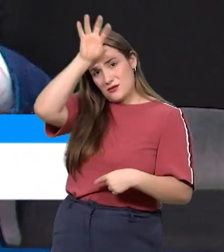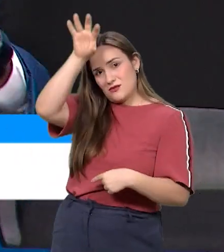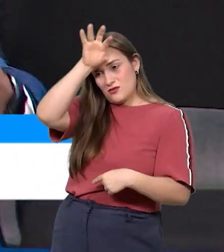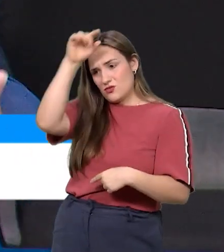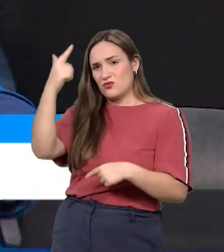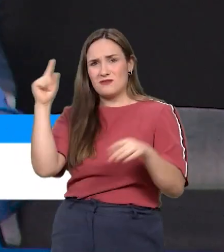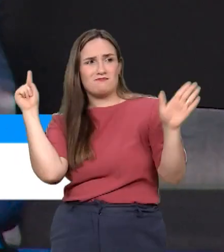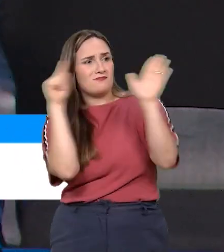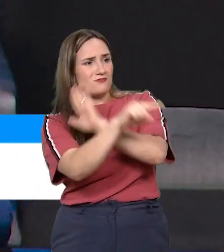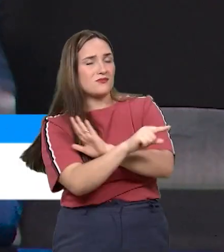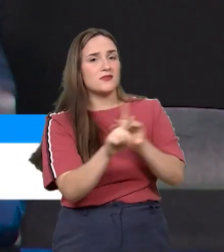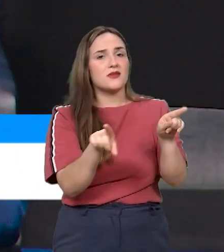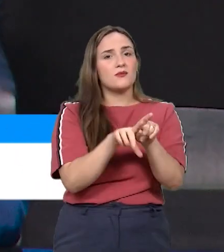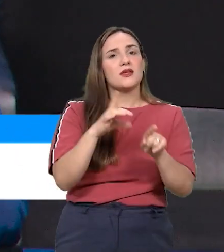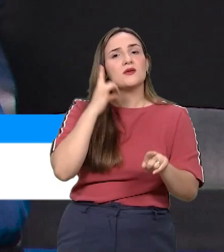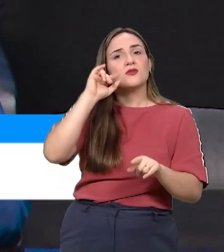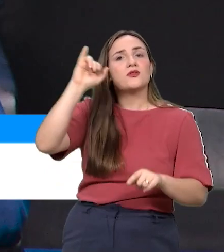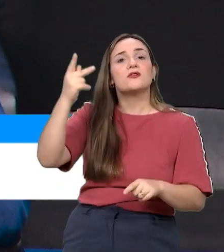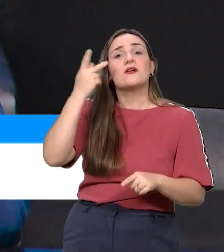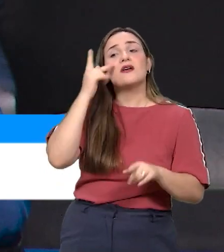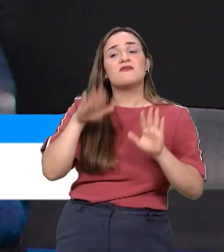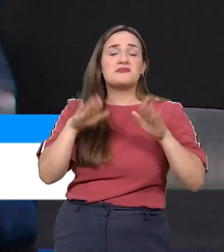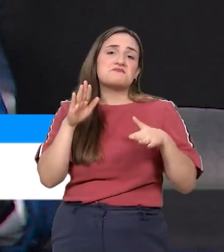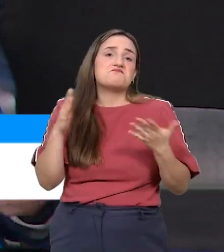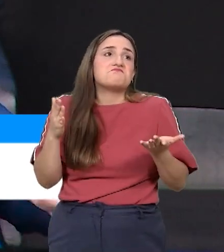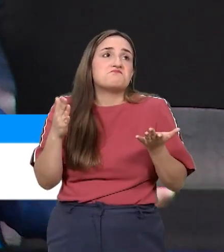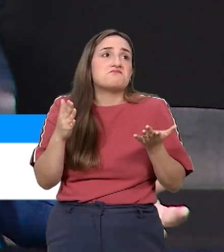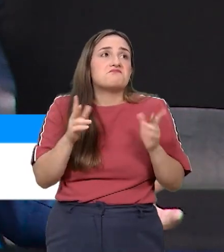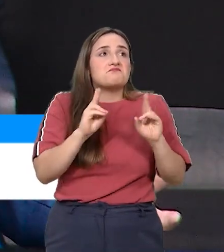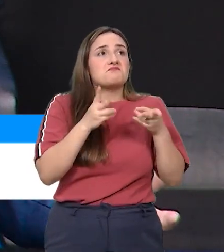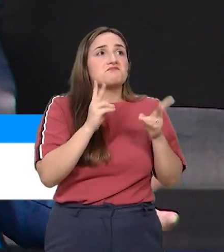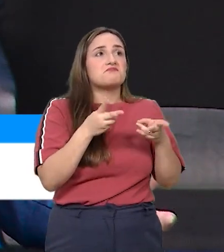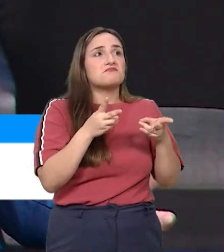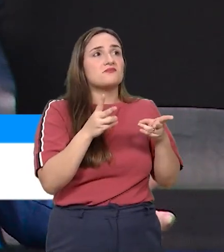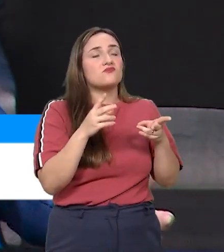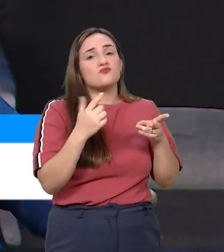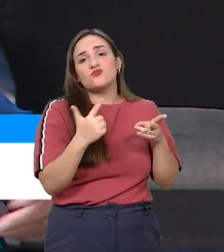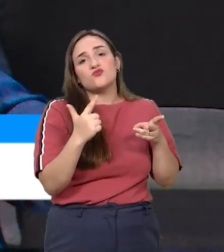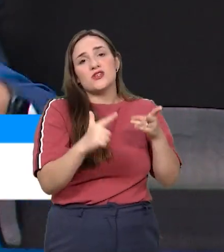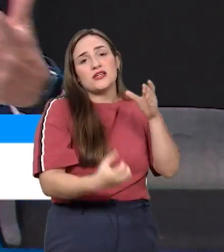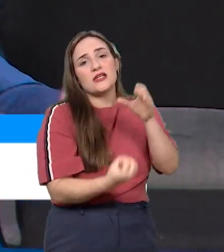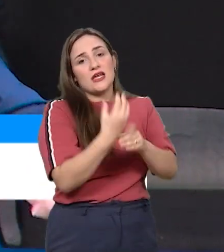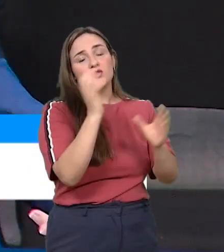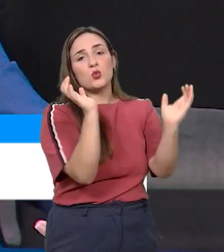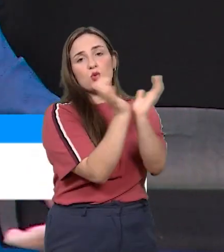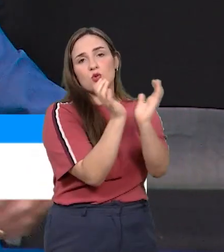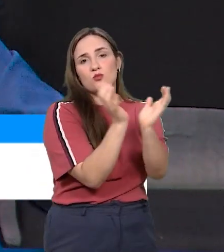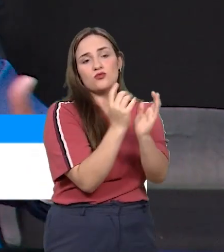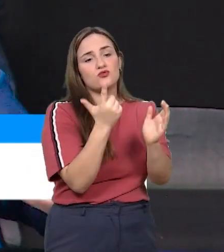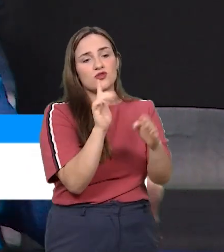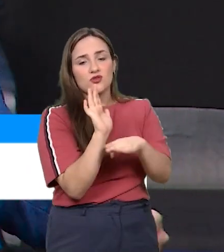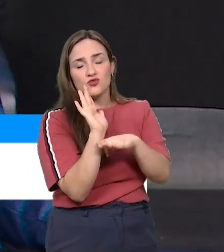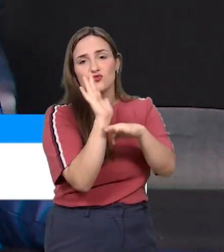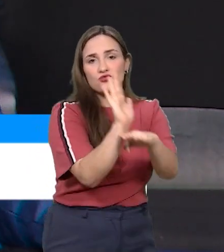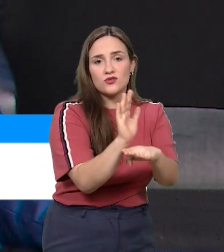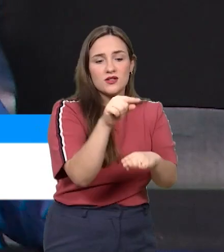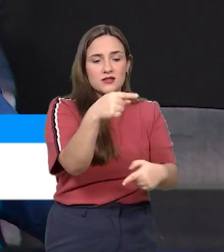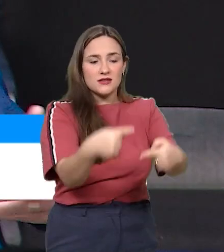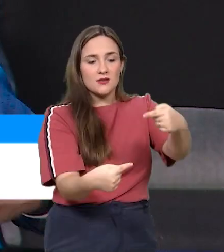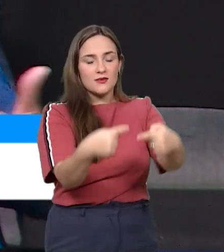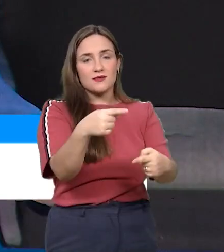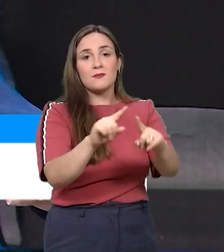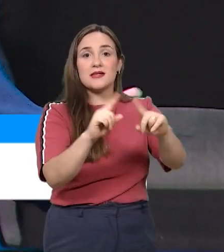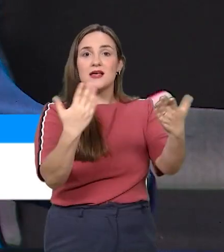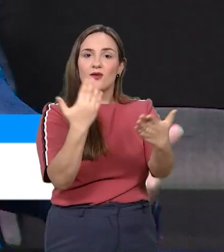deputado Rafael, do deputado João Henrique, talvez a gente não tivesse feito a comissão, não tivesse contribuído com esse